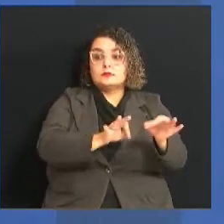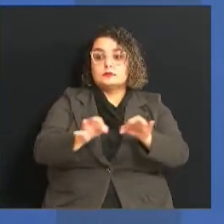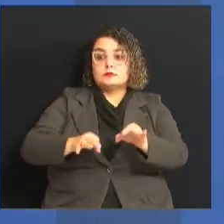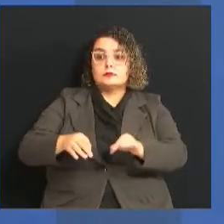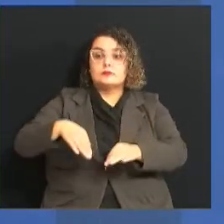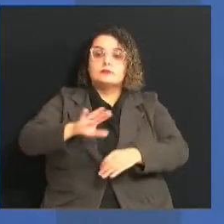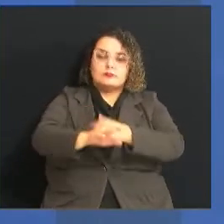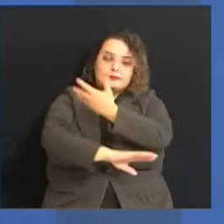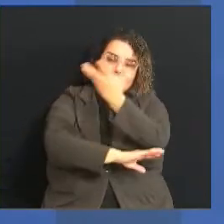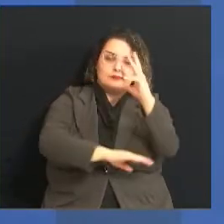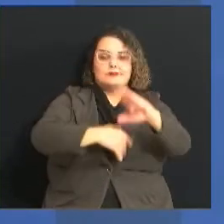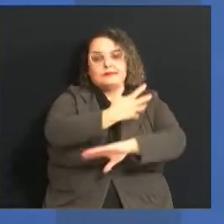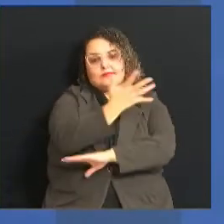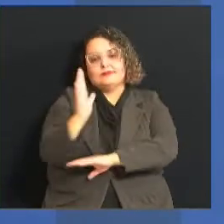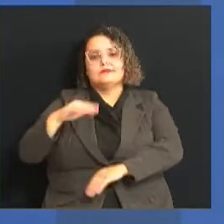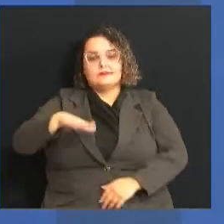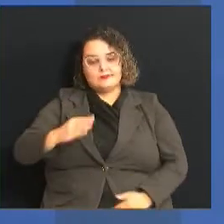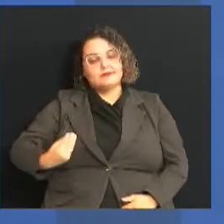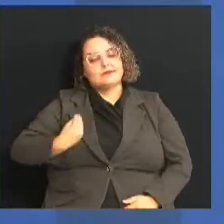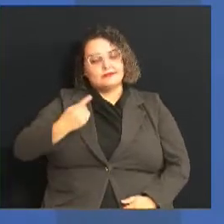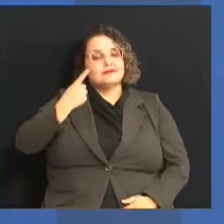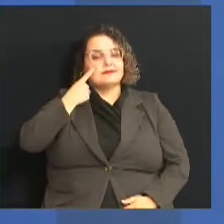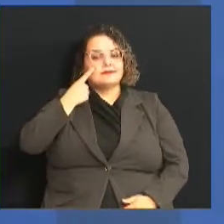Árvores, Mais Vida. Confira.